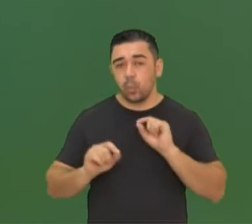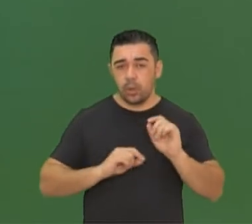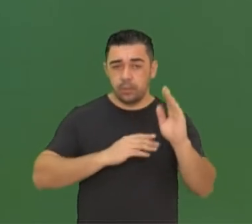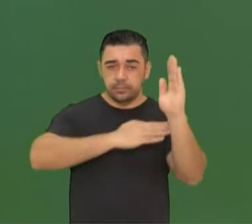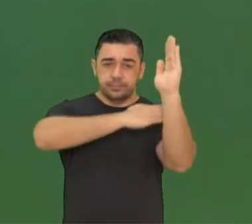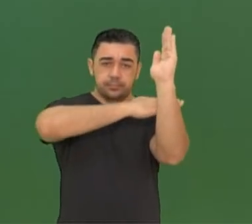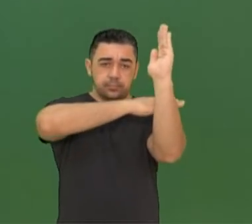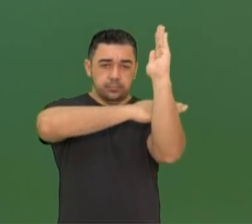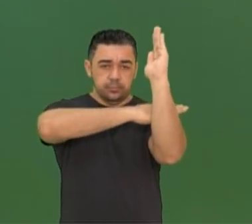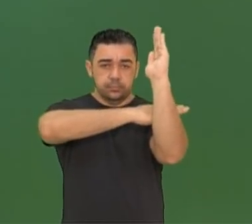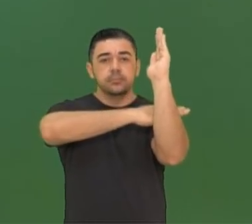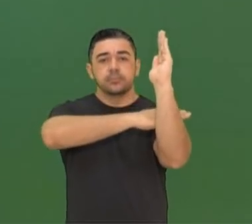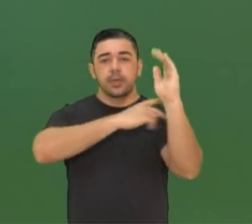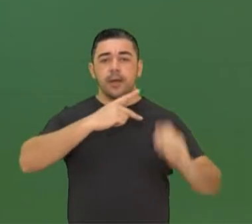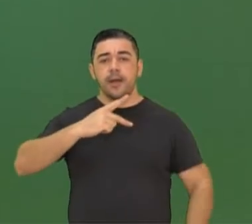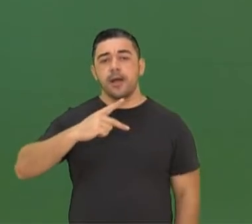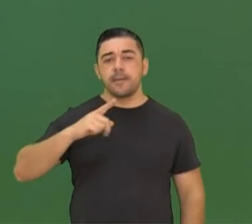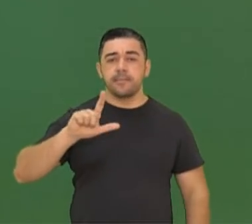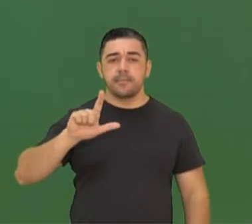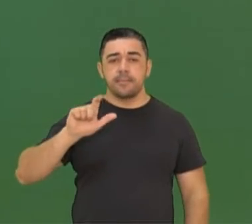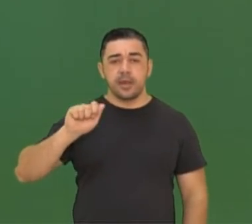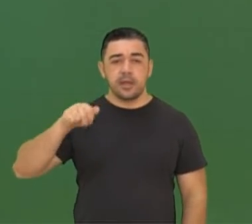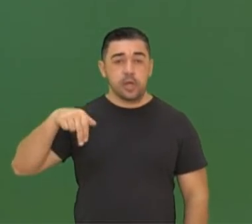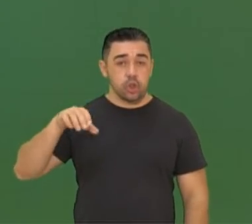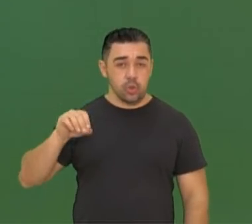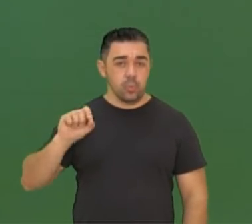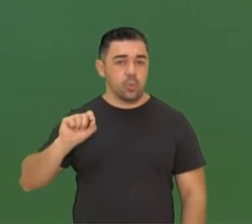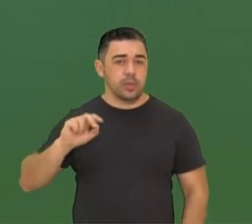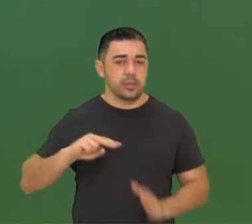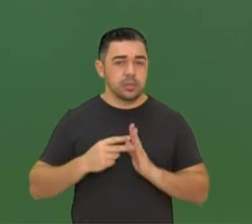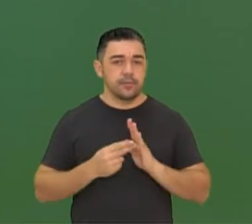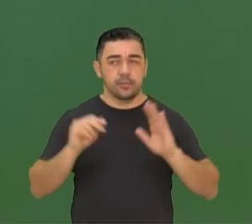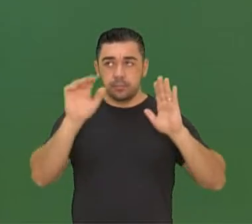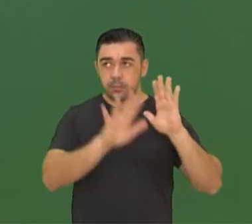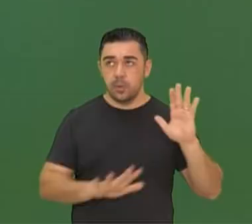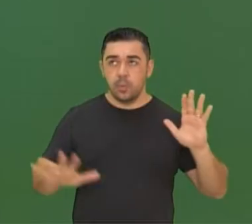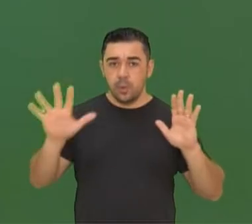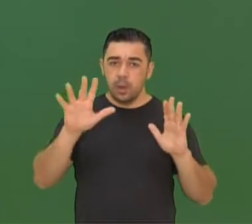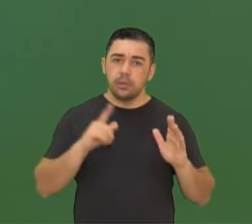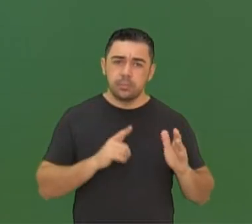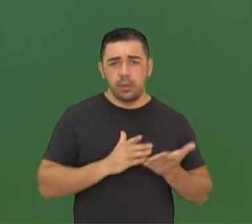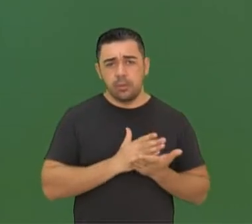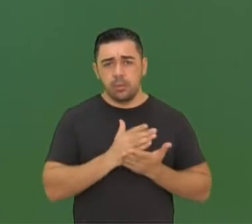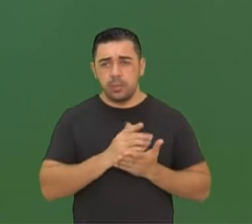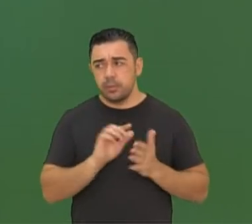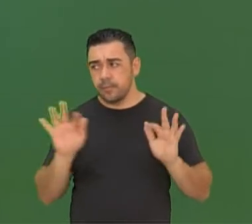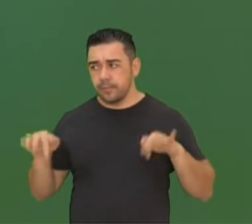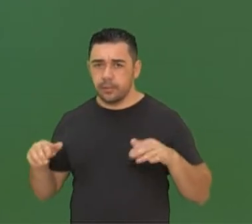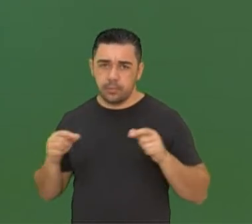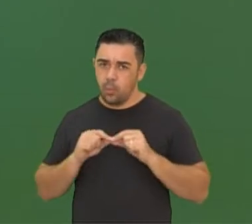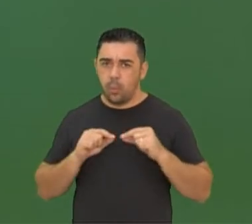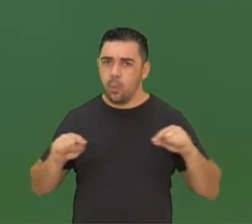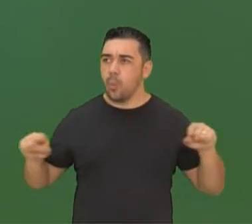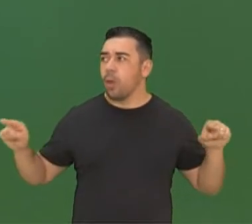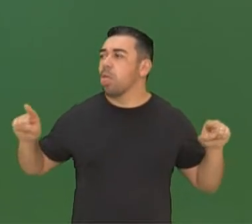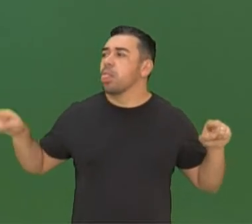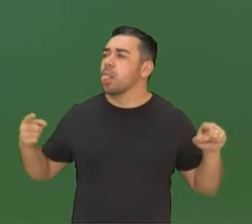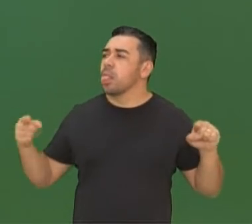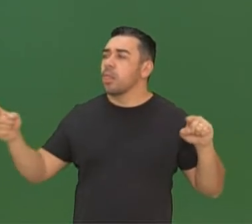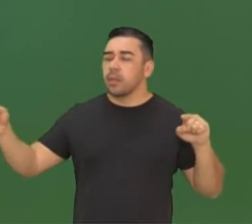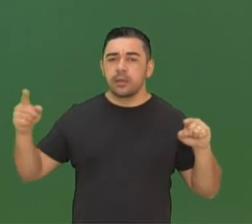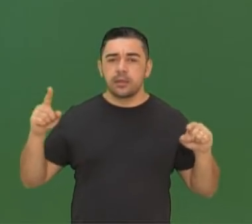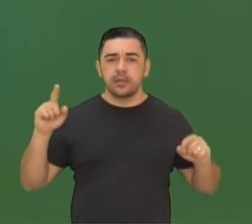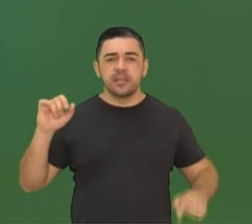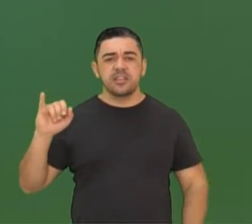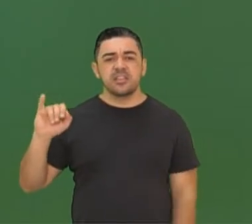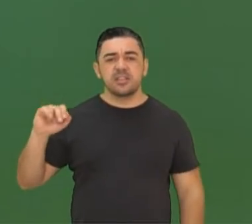no caso, é a superfície do quadro inteiro. É claro que o quadro ele é limitado, ele tem começo e ele tem final, certo? Mas o plano, quando a gente